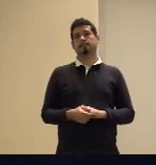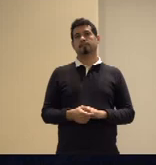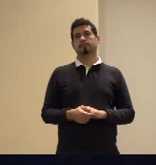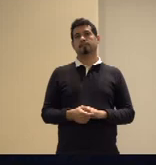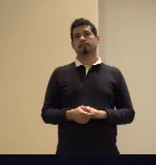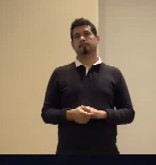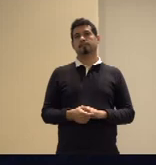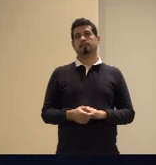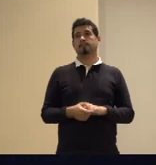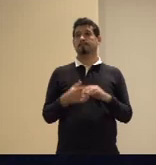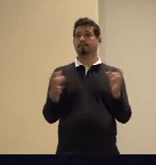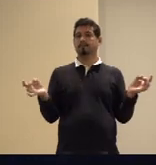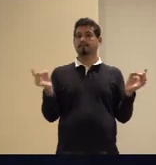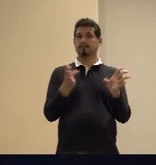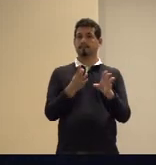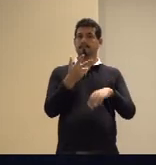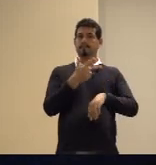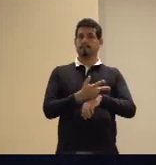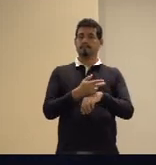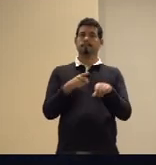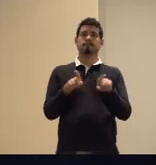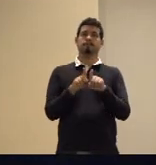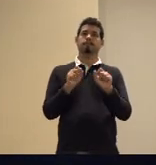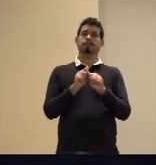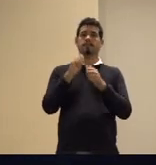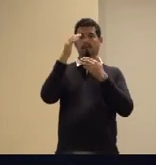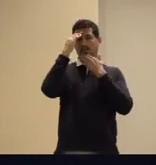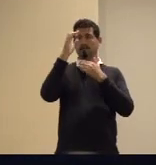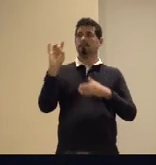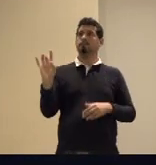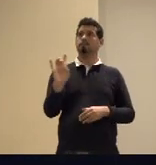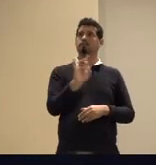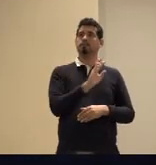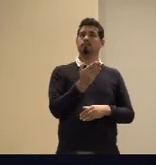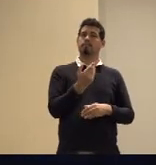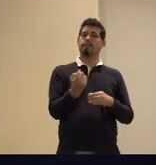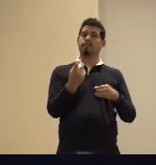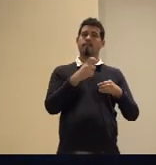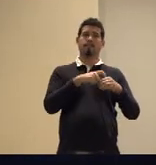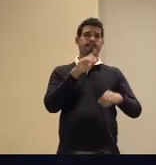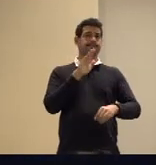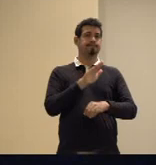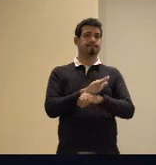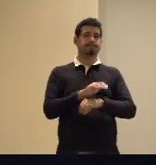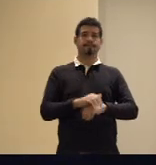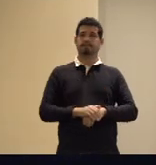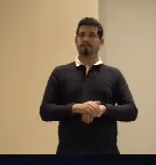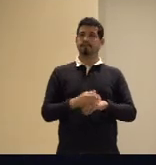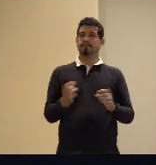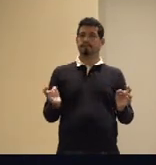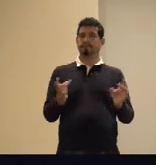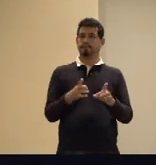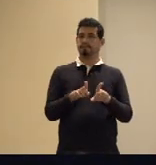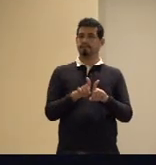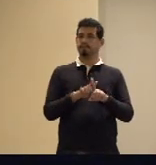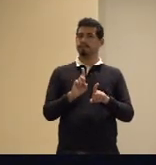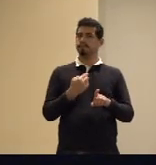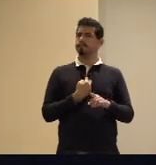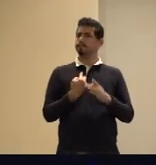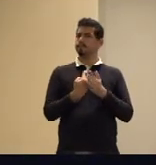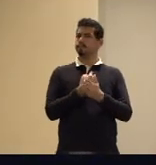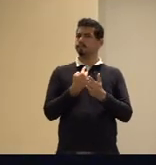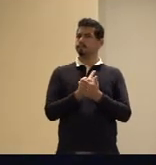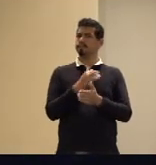Então, damos por encerrado esse momento e agradeço a presença de todos e aguardamos na parte da tarde. ficando claro que uma pergunta